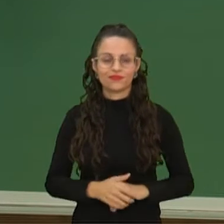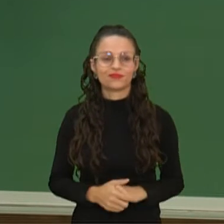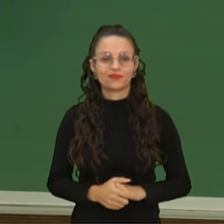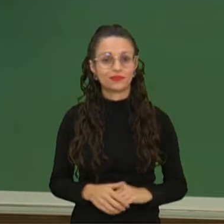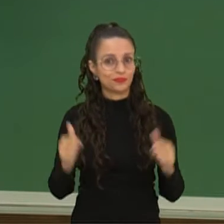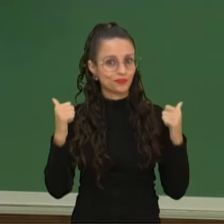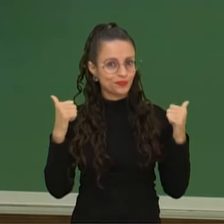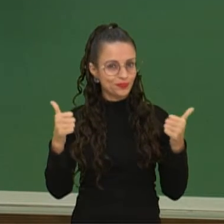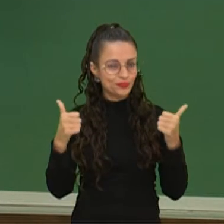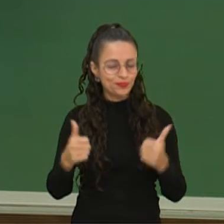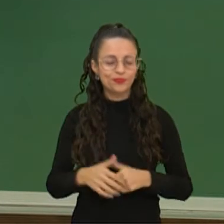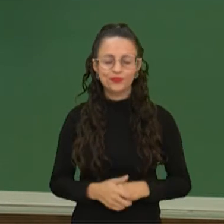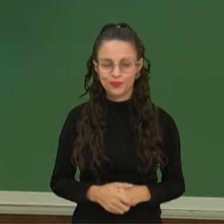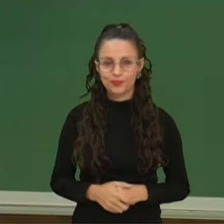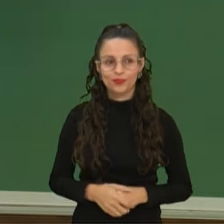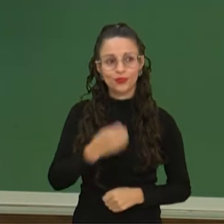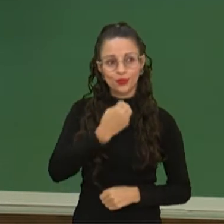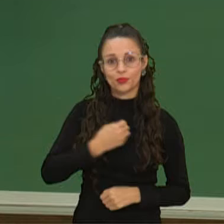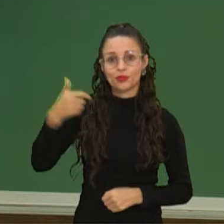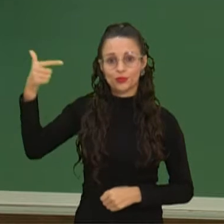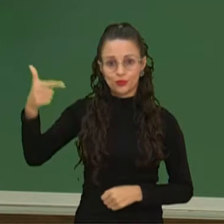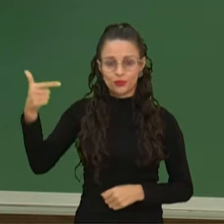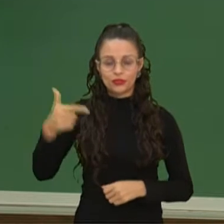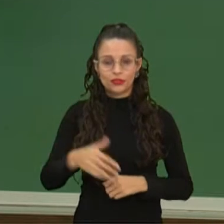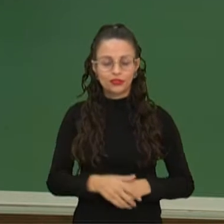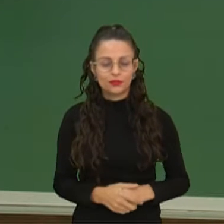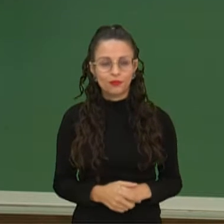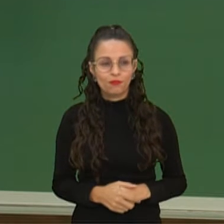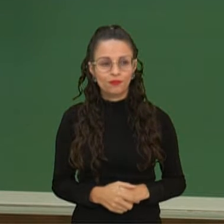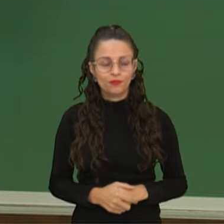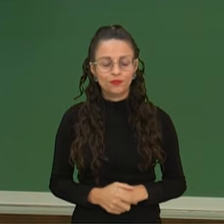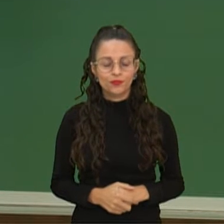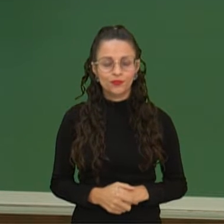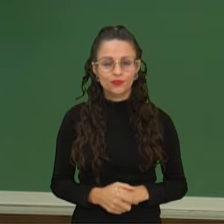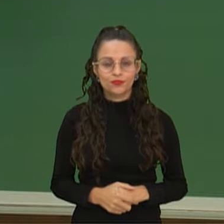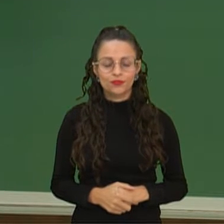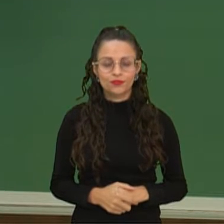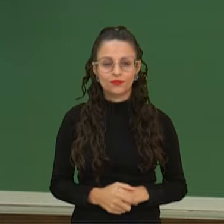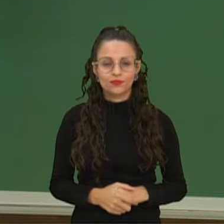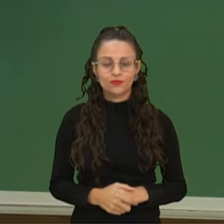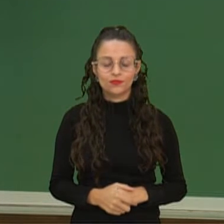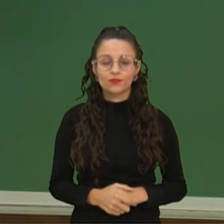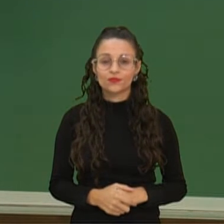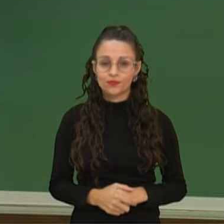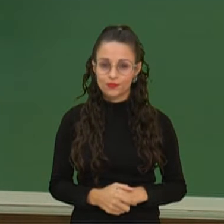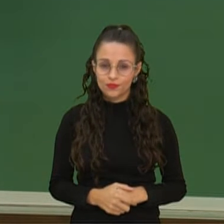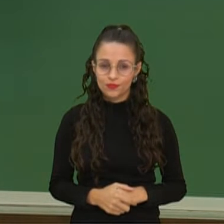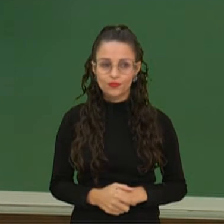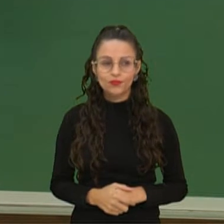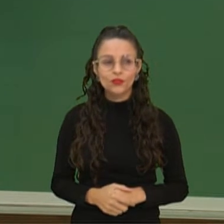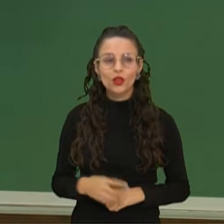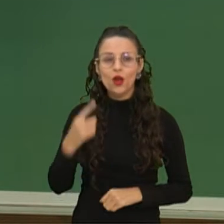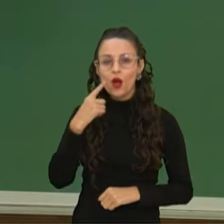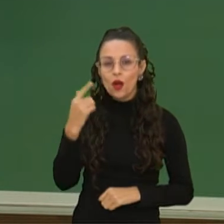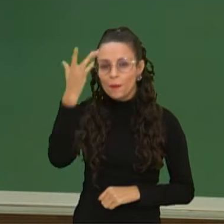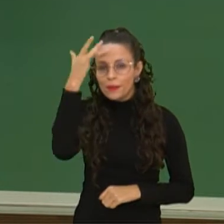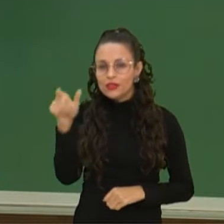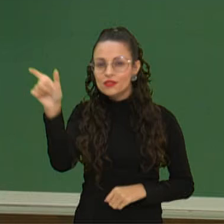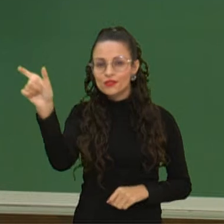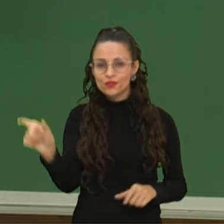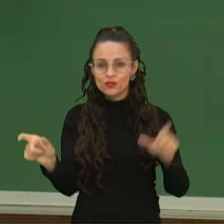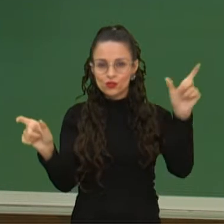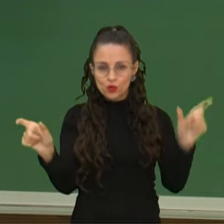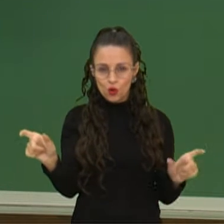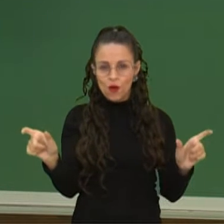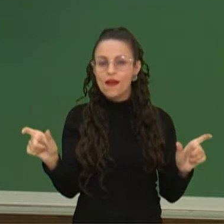1947, ok? Beleza. Number two. Read and write the invention they are talking. Essas duas pessoas aqui, elas estão falando sobre